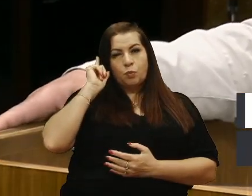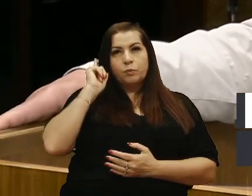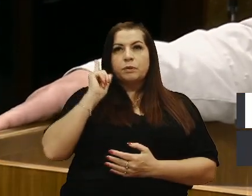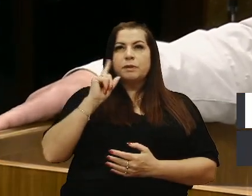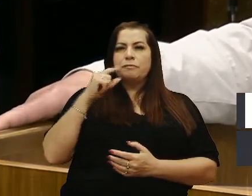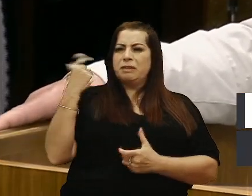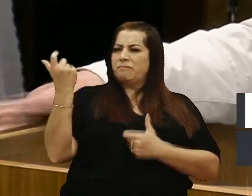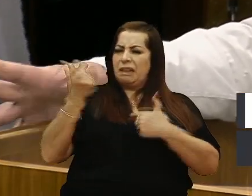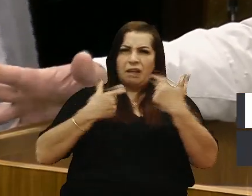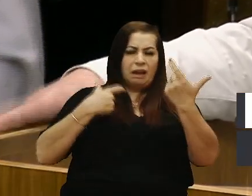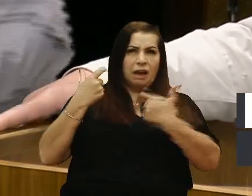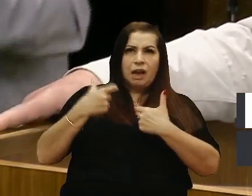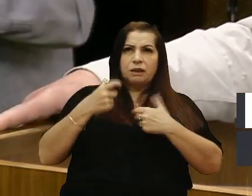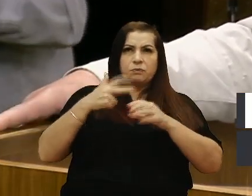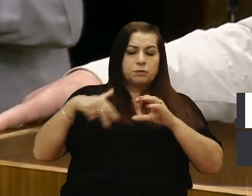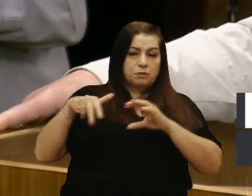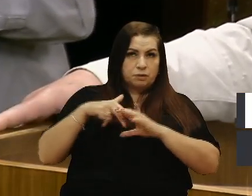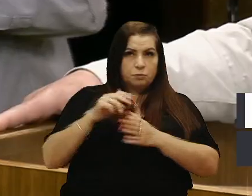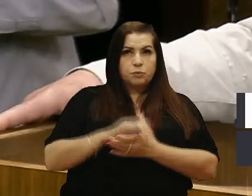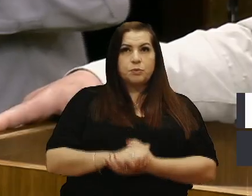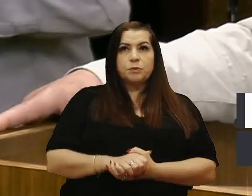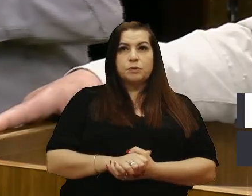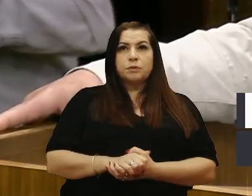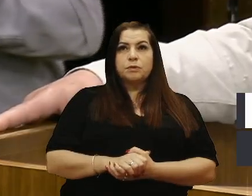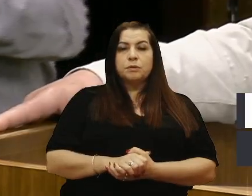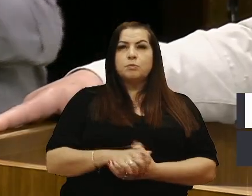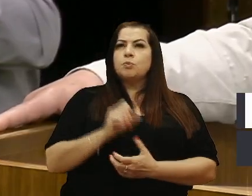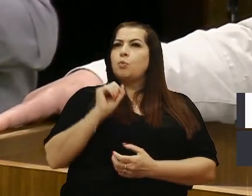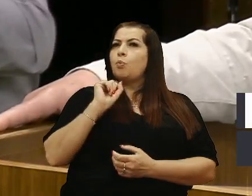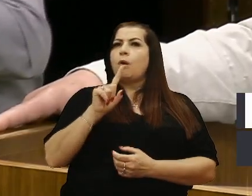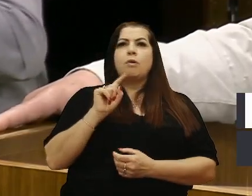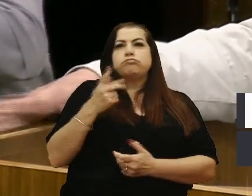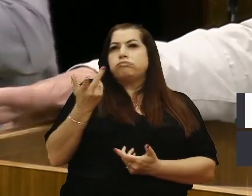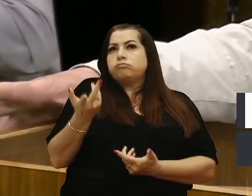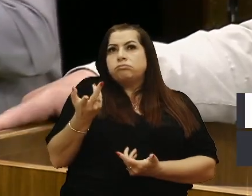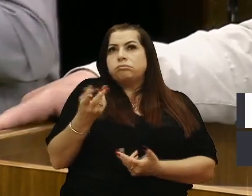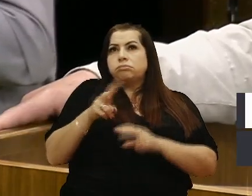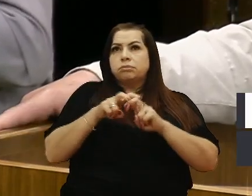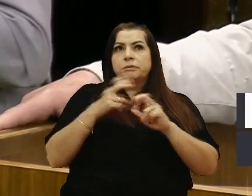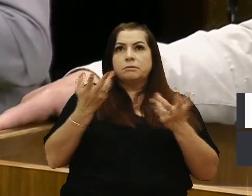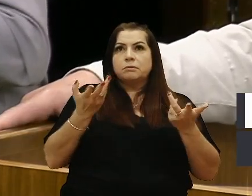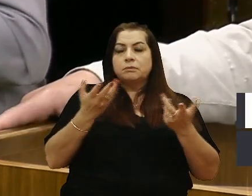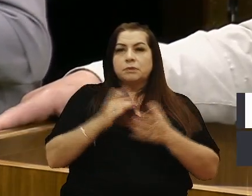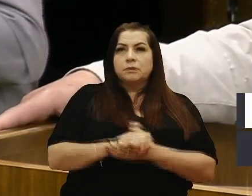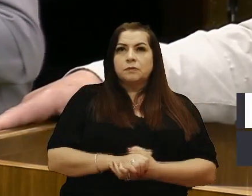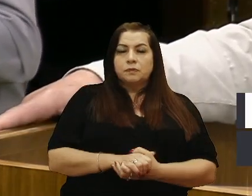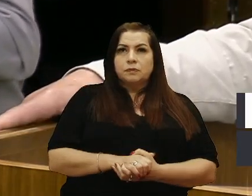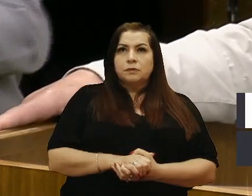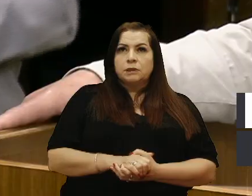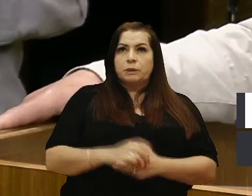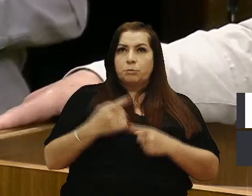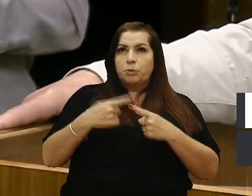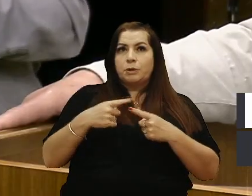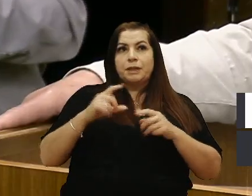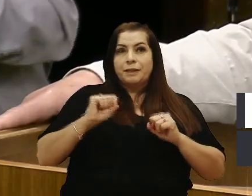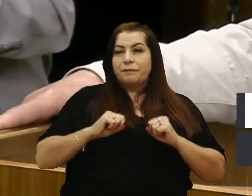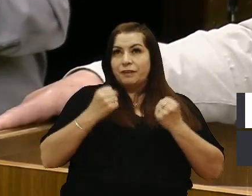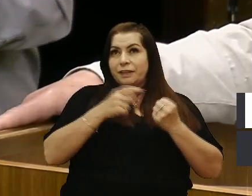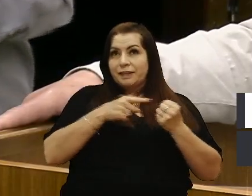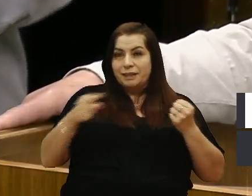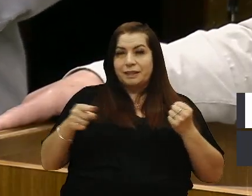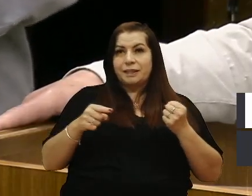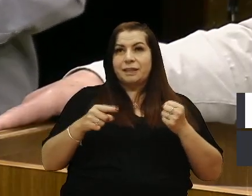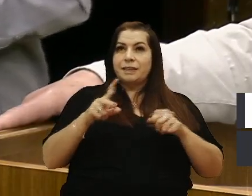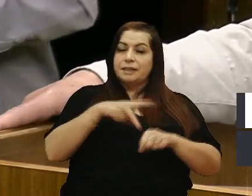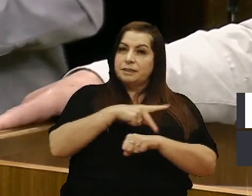extremamente atacado aqui nessa tribuna. Por qual motivo, senhoras e senhores? Por qual motivo? Por defender que nesse